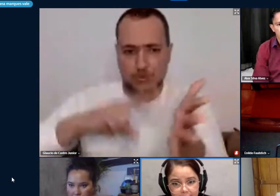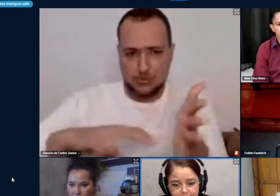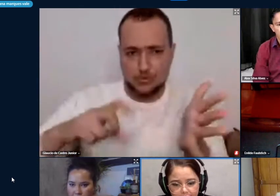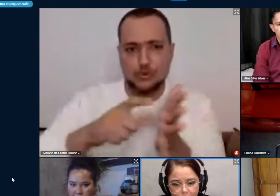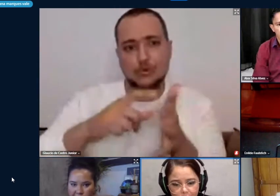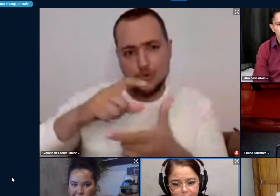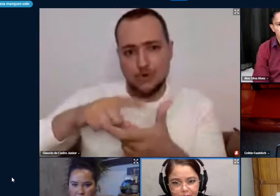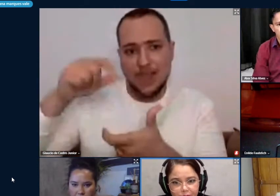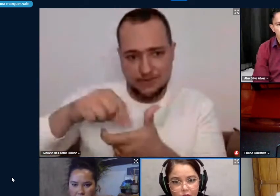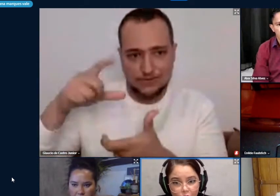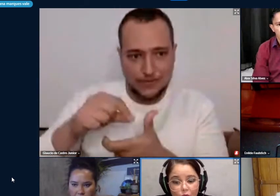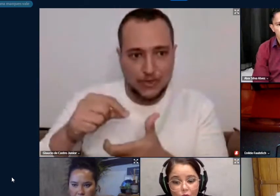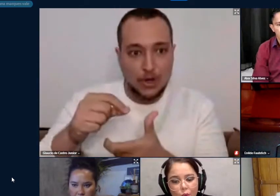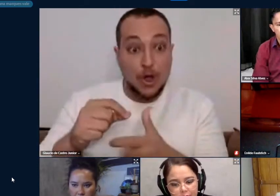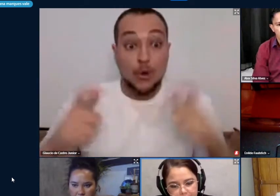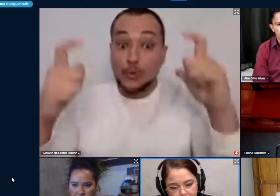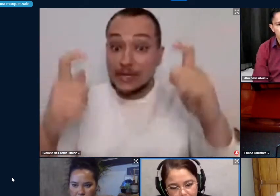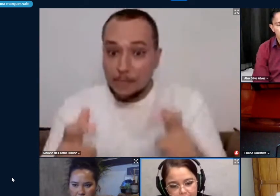ampliação lexical.